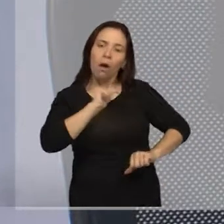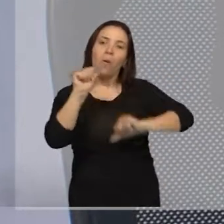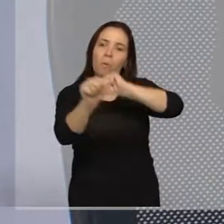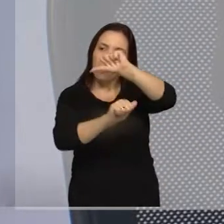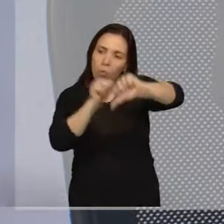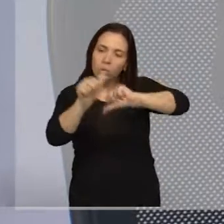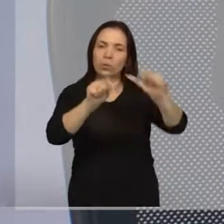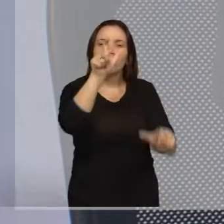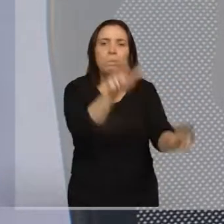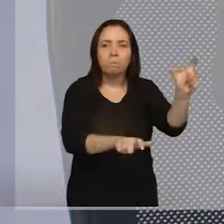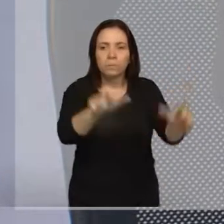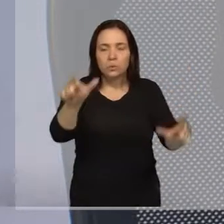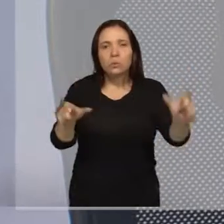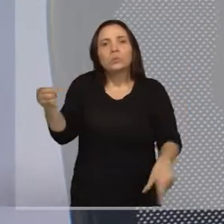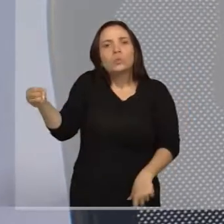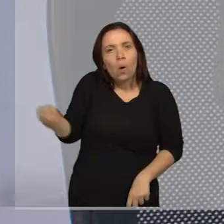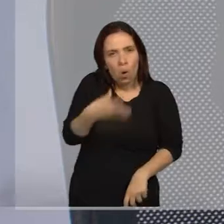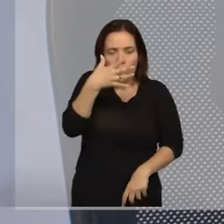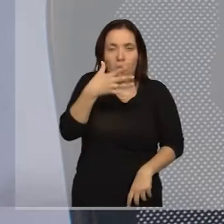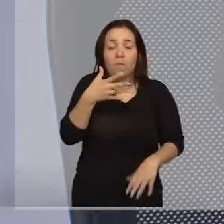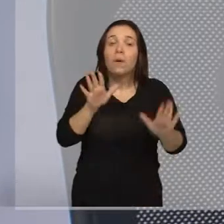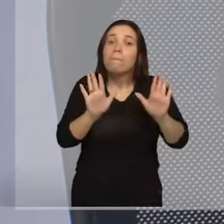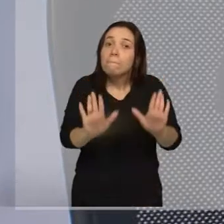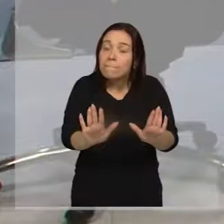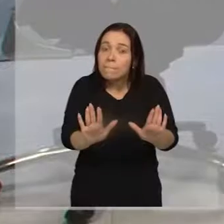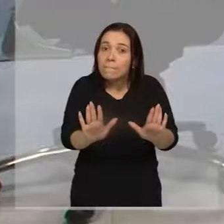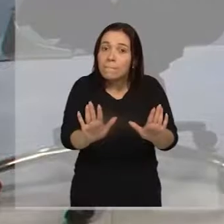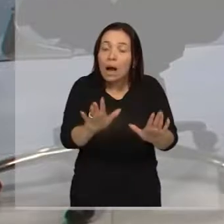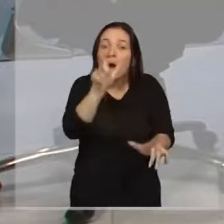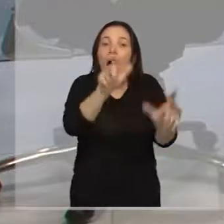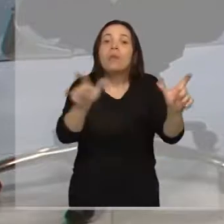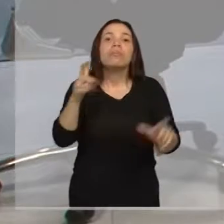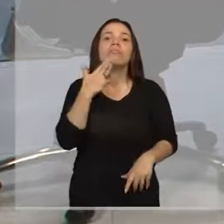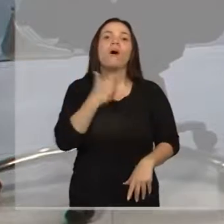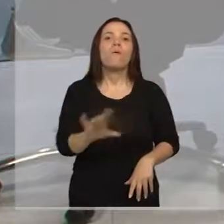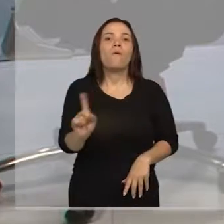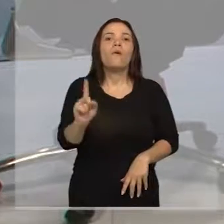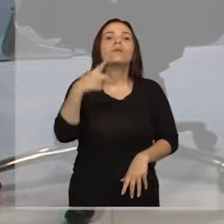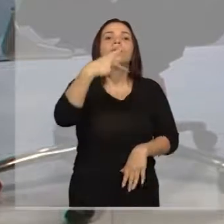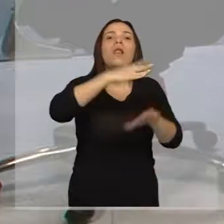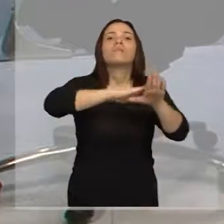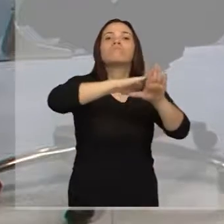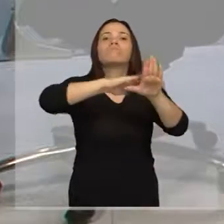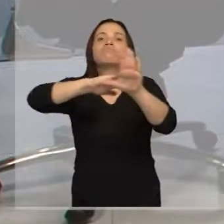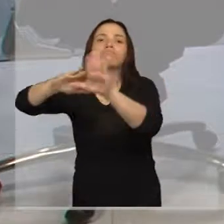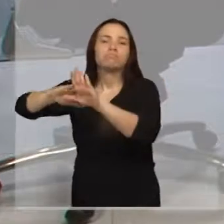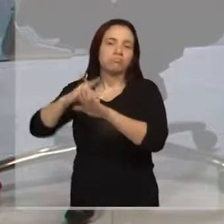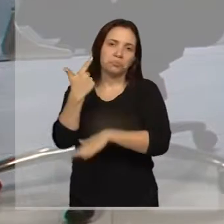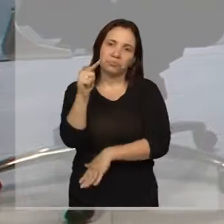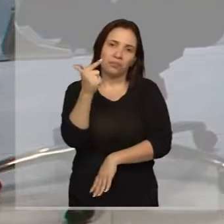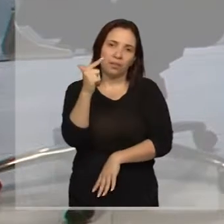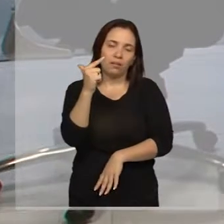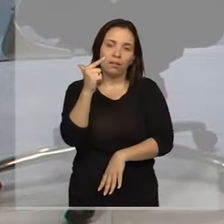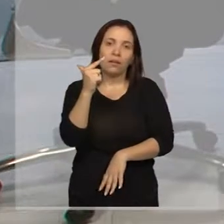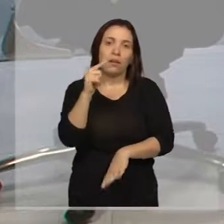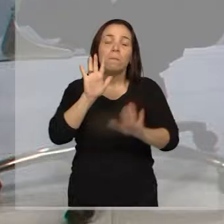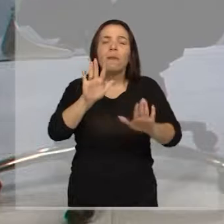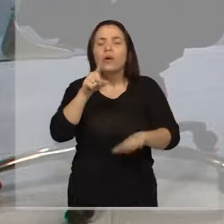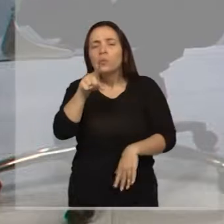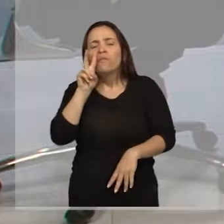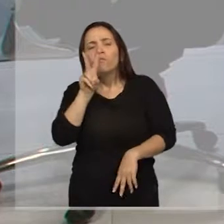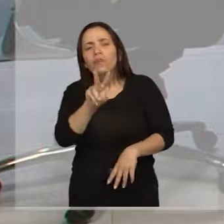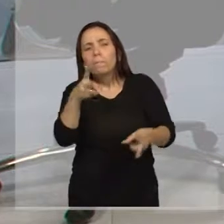Por pessoas. Por pessoas. Não quer dizer que elas são melhores. Não conhecemos ainda as suas ideias. Não conhece as ideias, mas você pega o